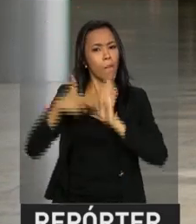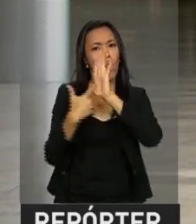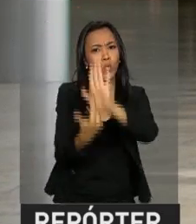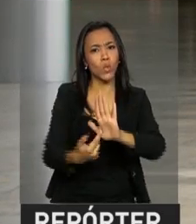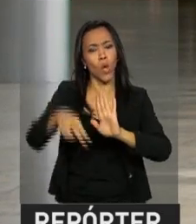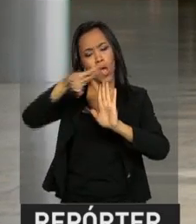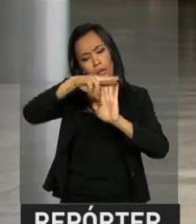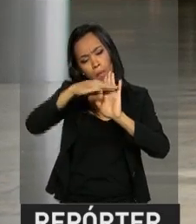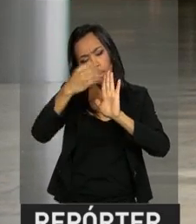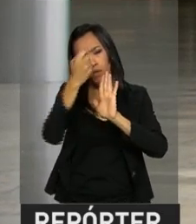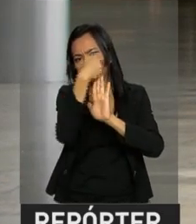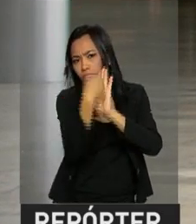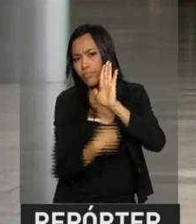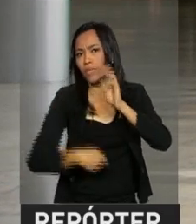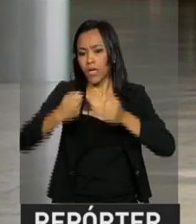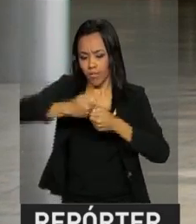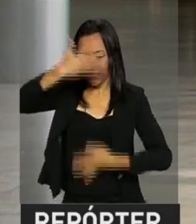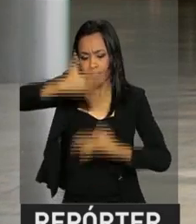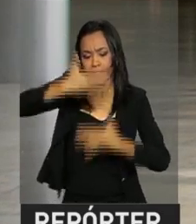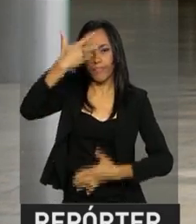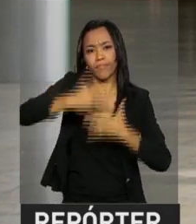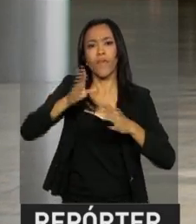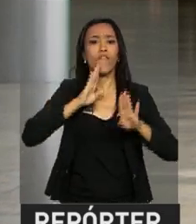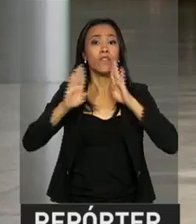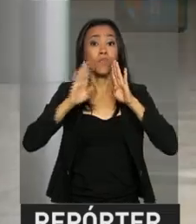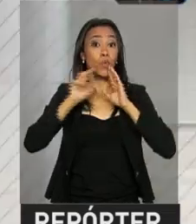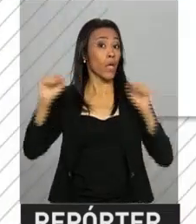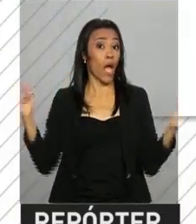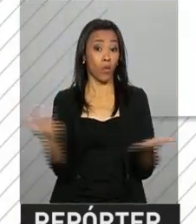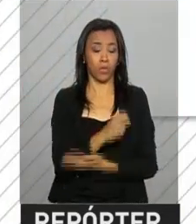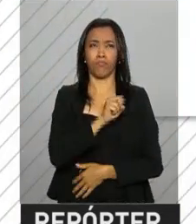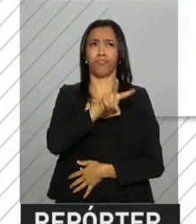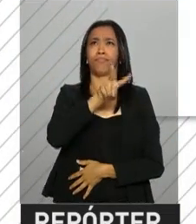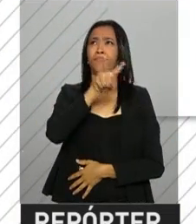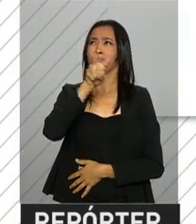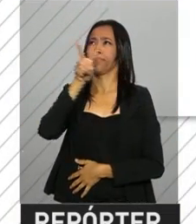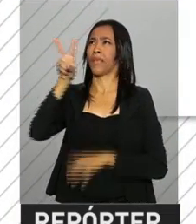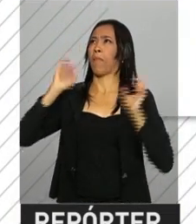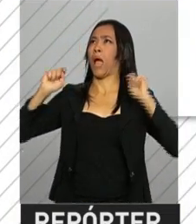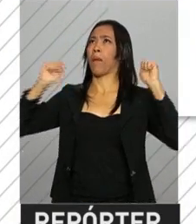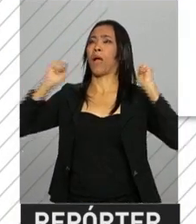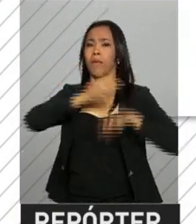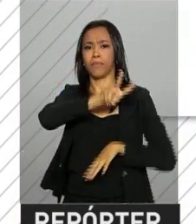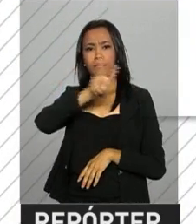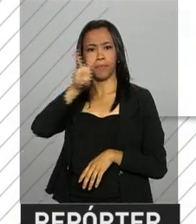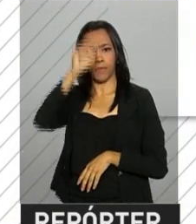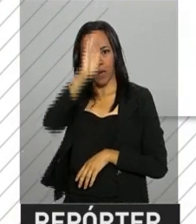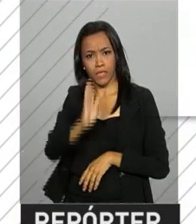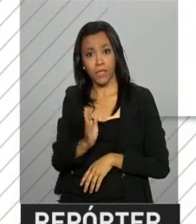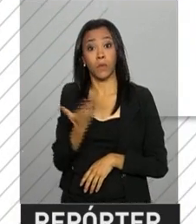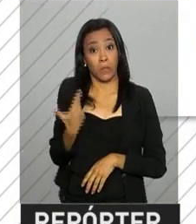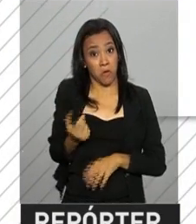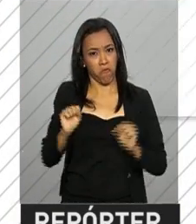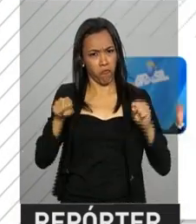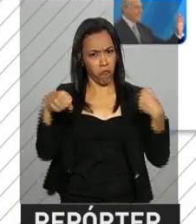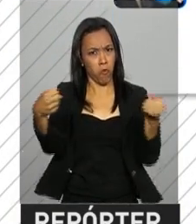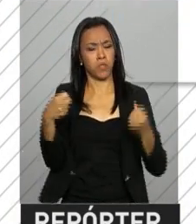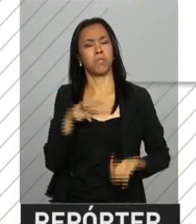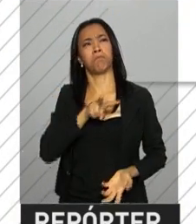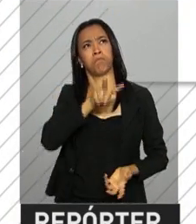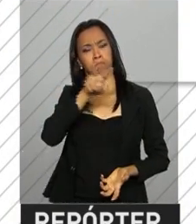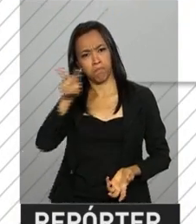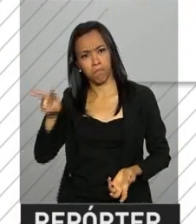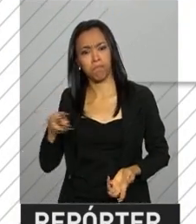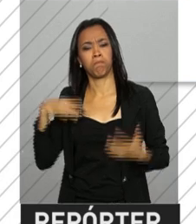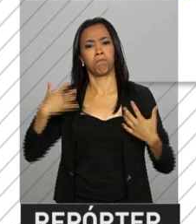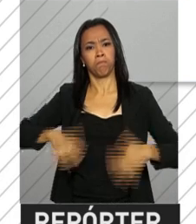pelas redes sociais sobre as manifestações que aconteceram em diversas cidades do país. Segundo ele, a força e a vitalidade da nossa